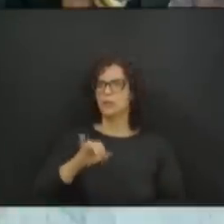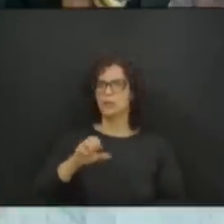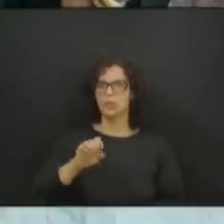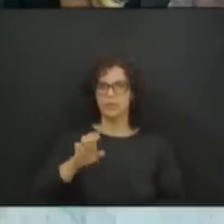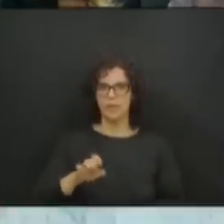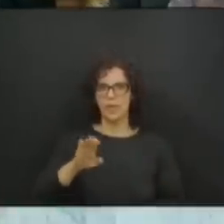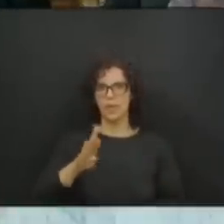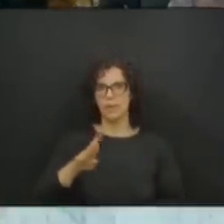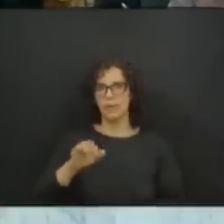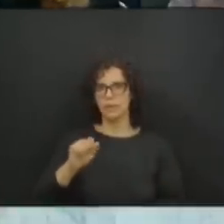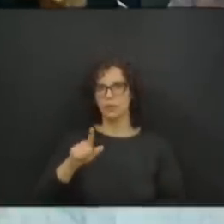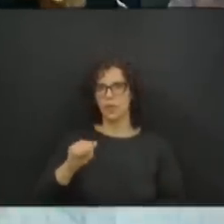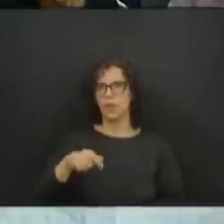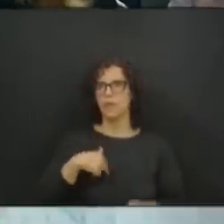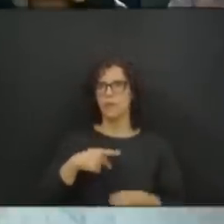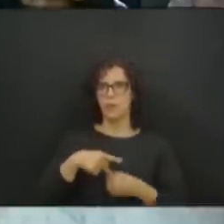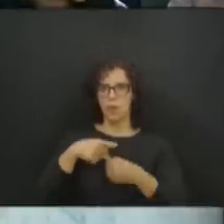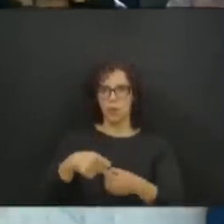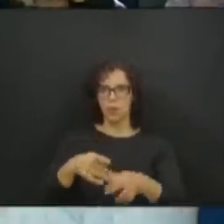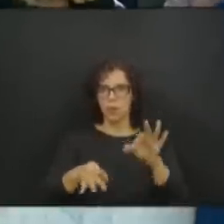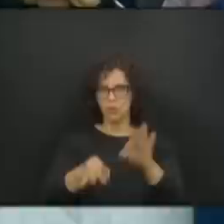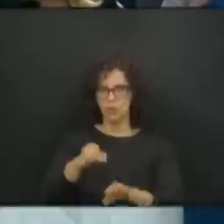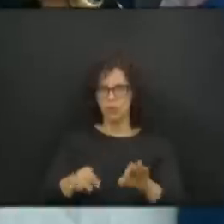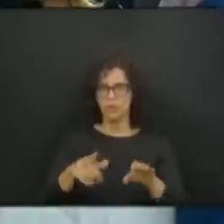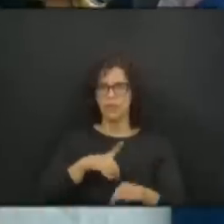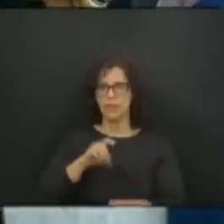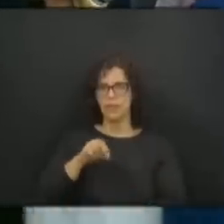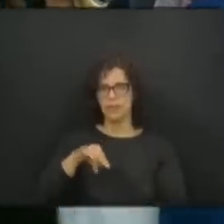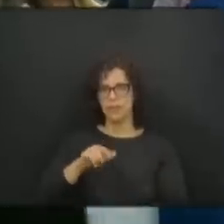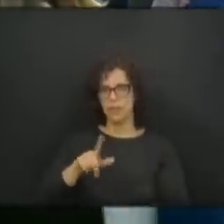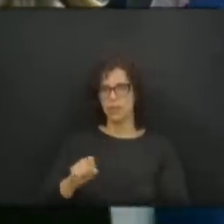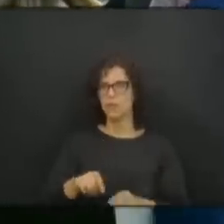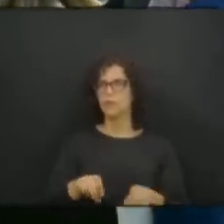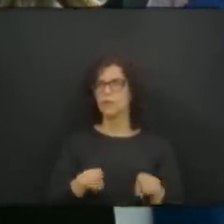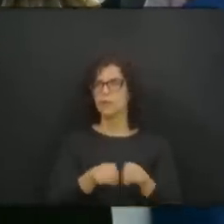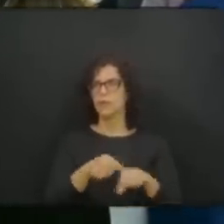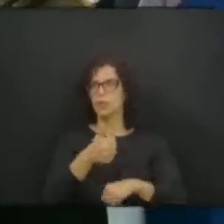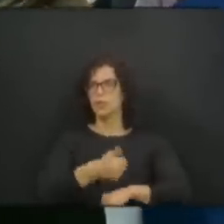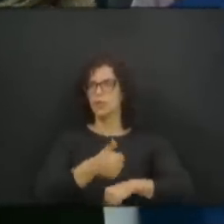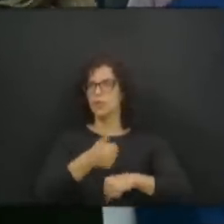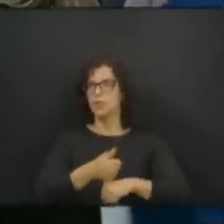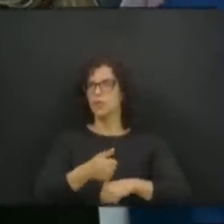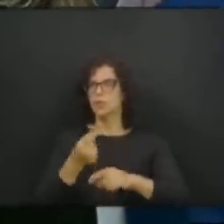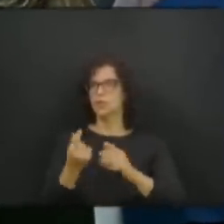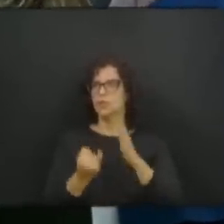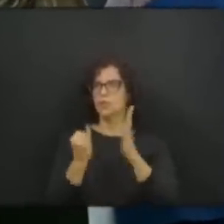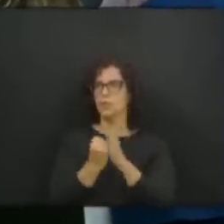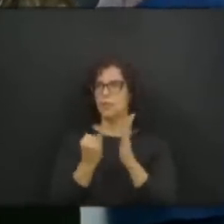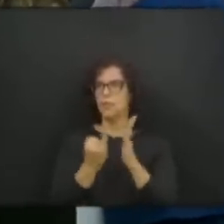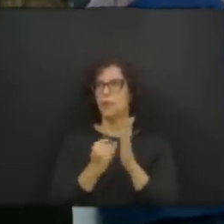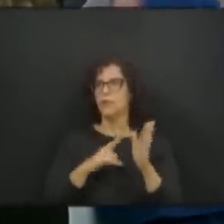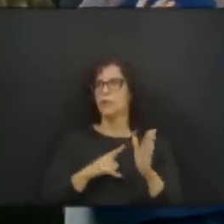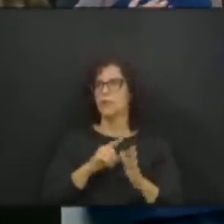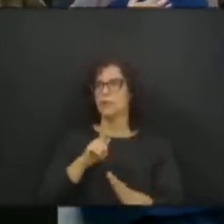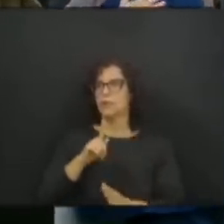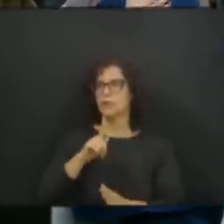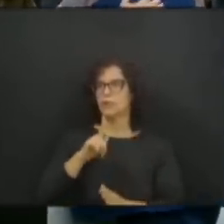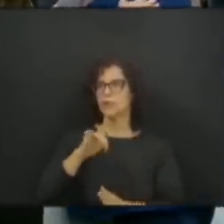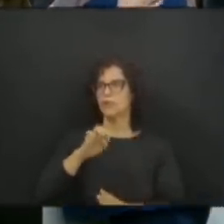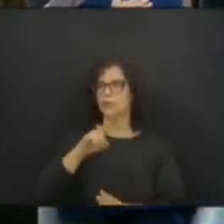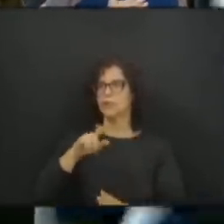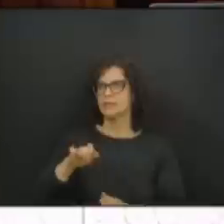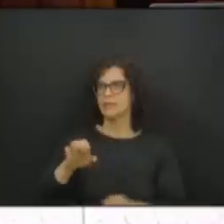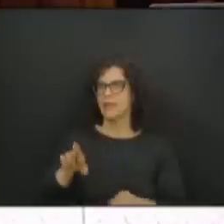Brizola do Procurador jurídico Danilo lazzarotto Júnior do diretor tributário geceney